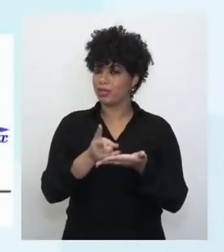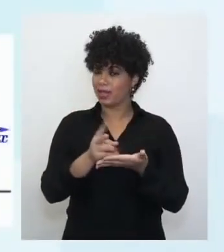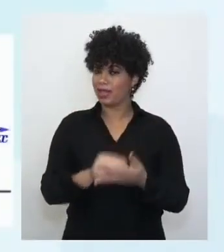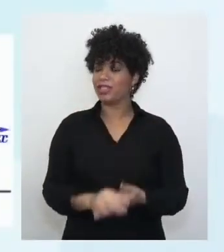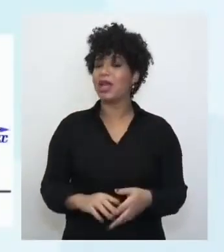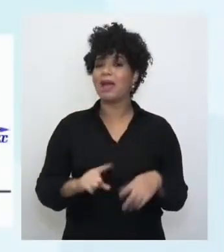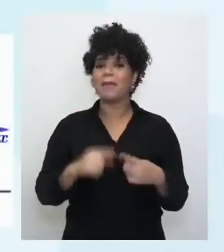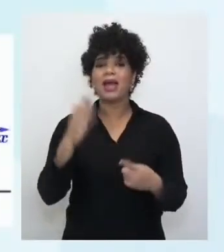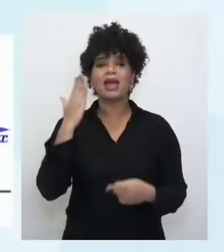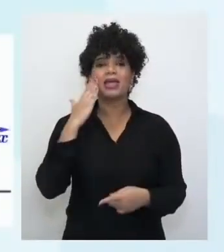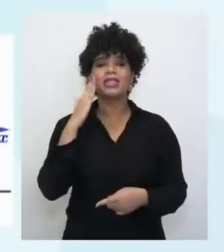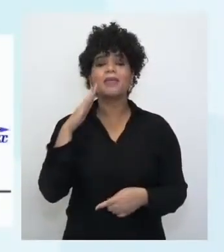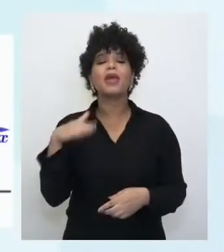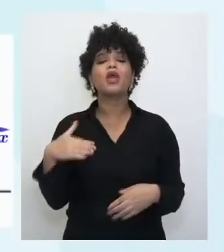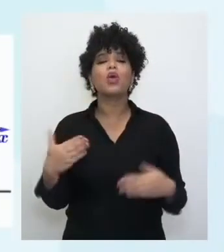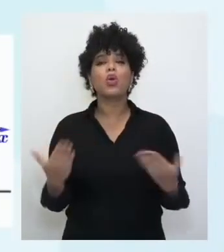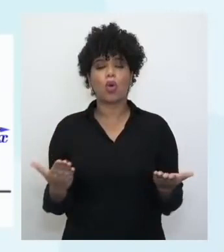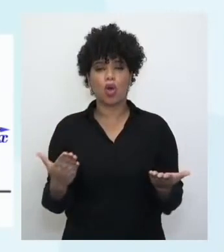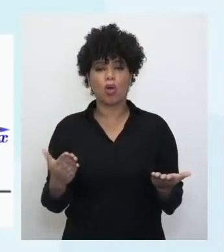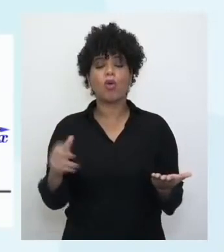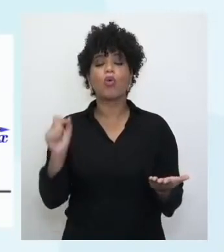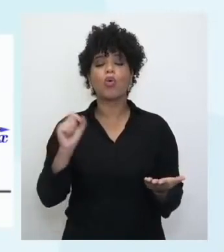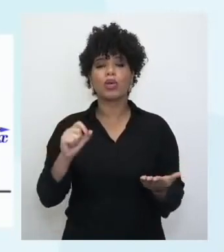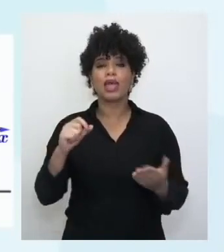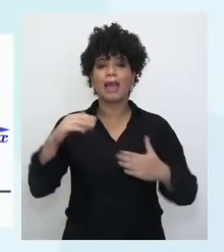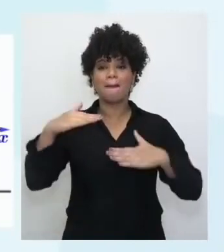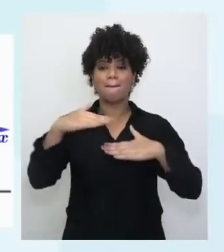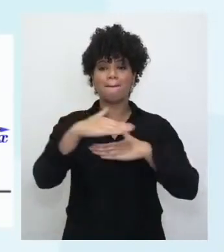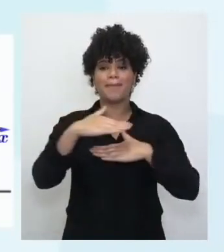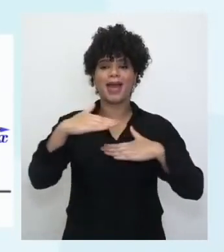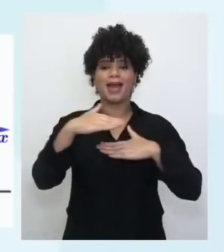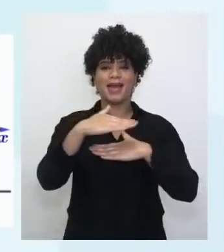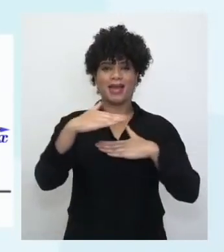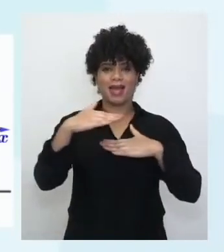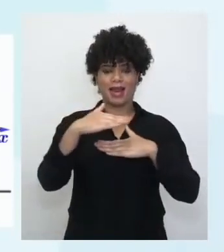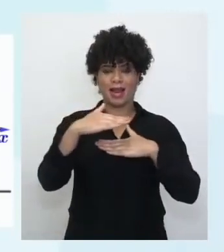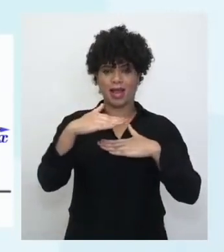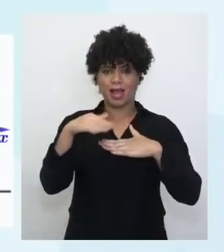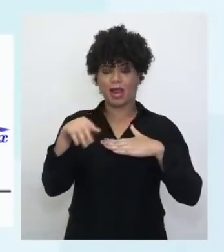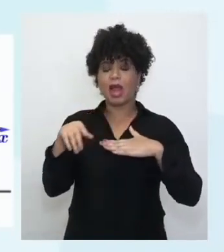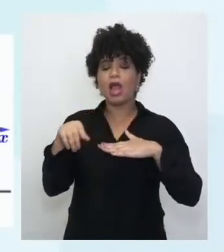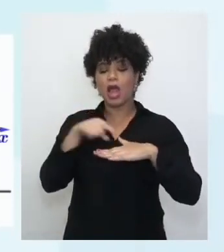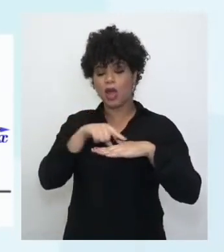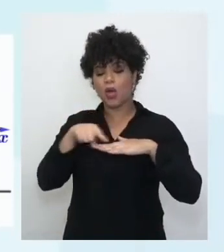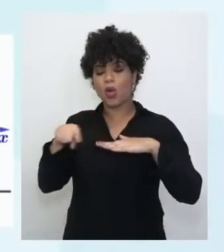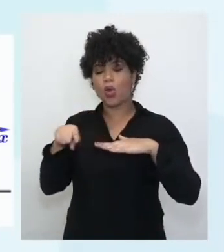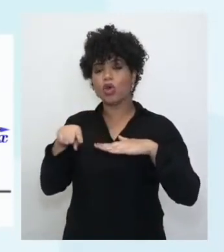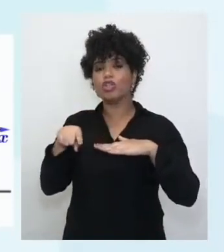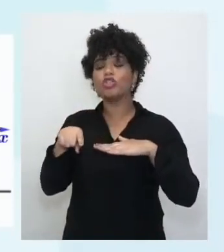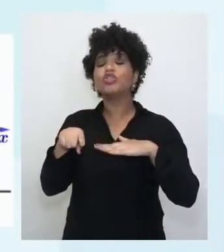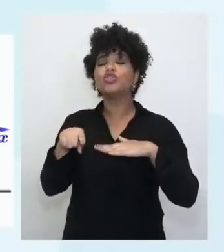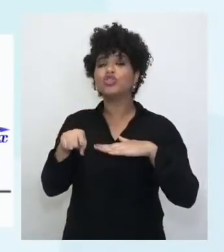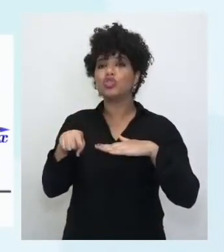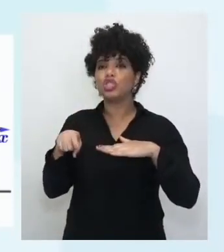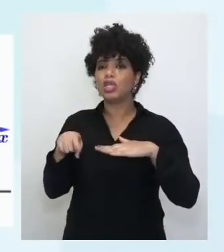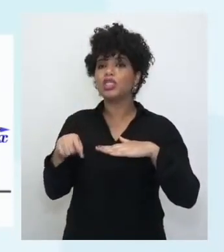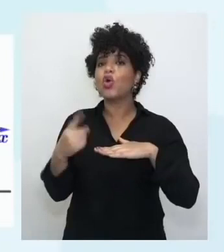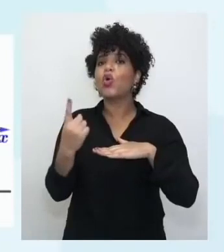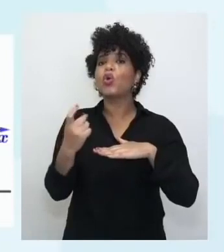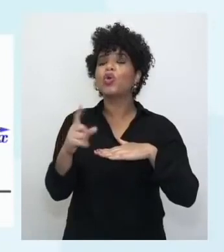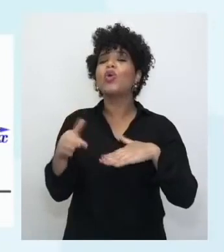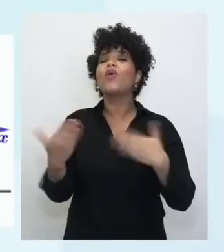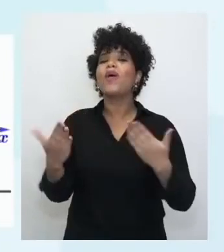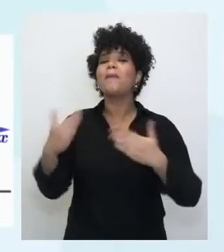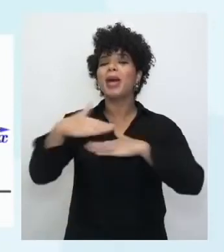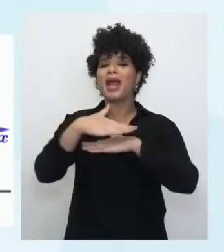que saber que graficamente é uma reta paralela ao eixo x. E o único gráfico aí que é paralelo ao eixo